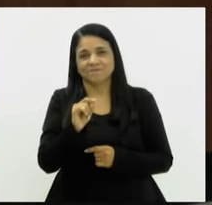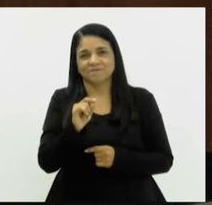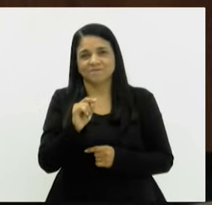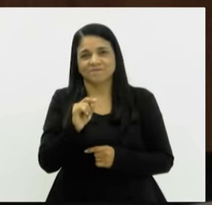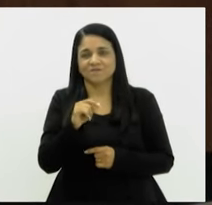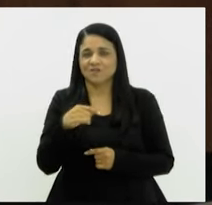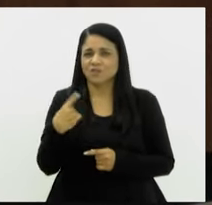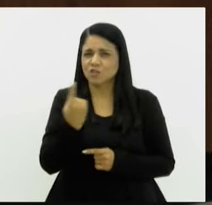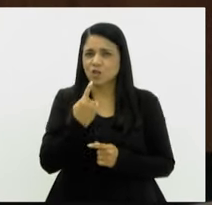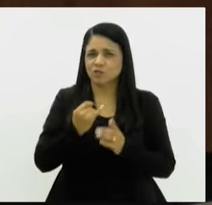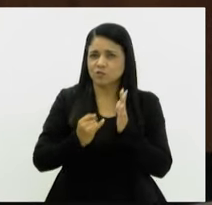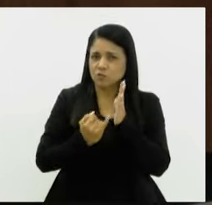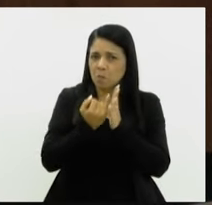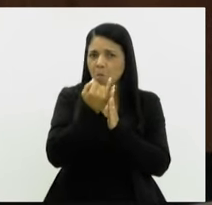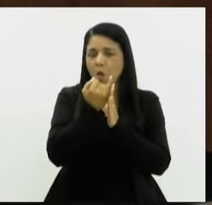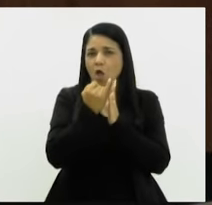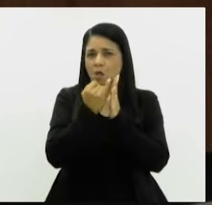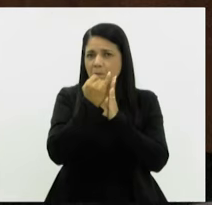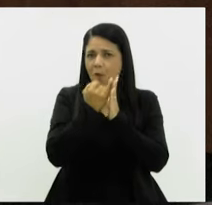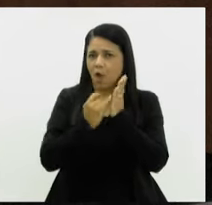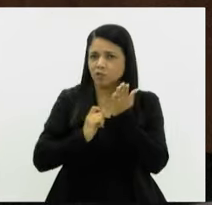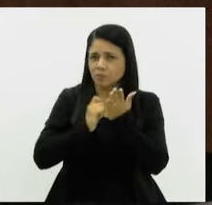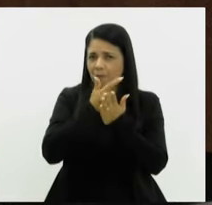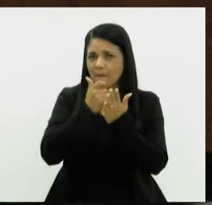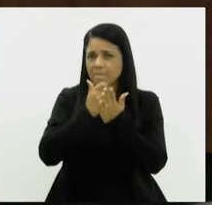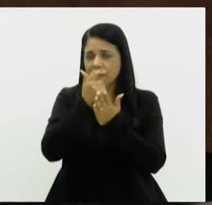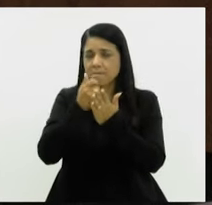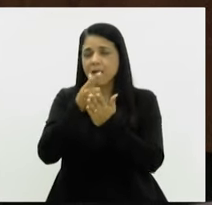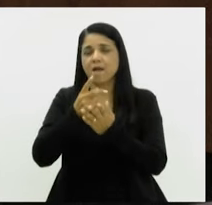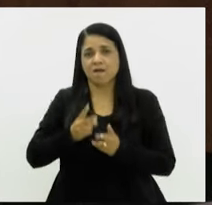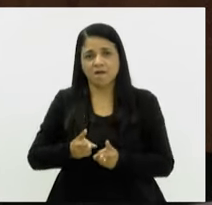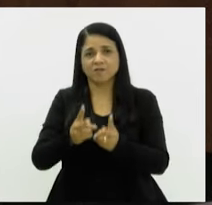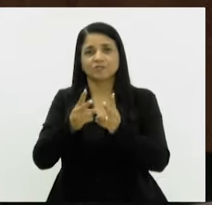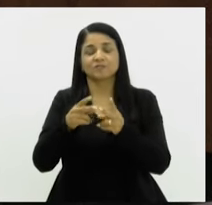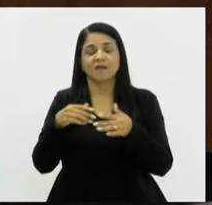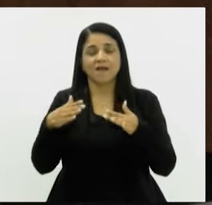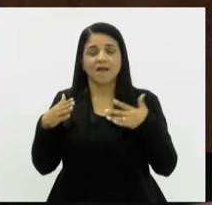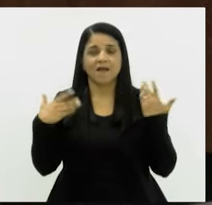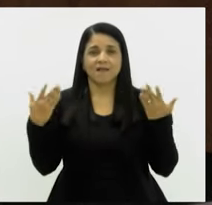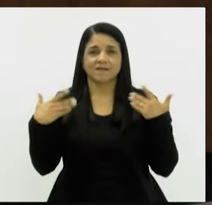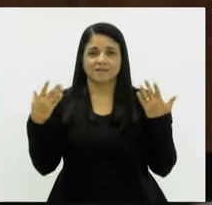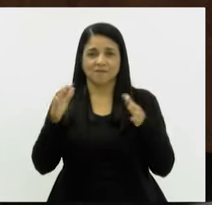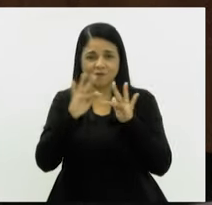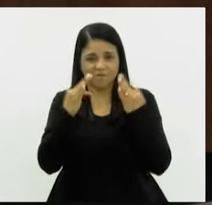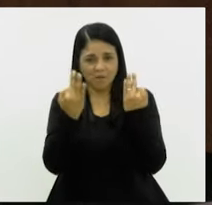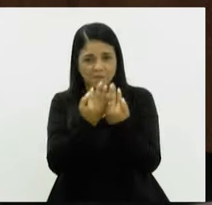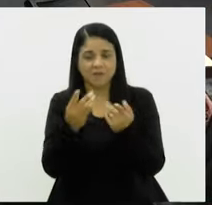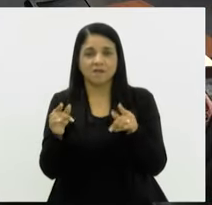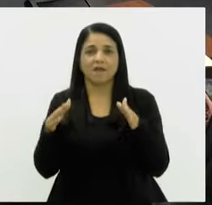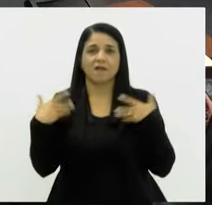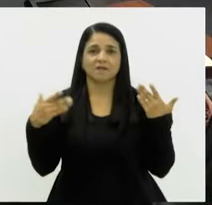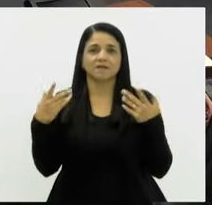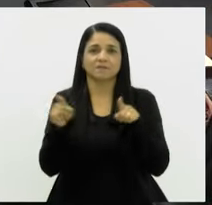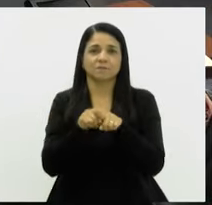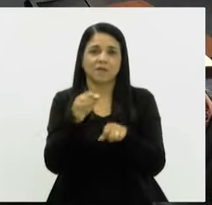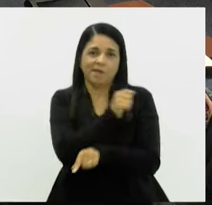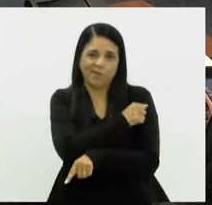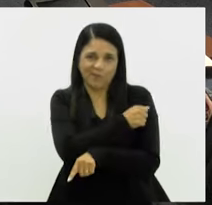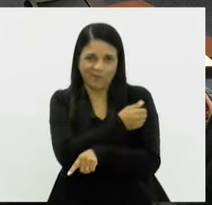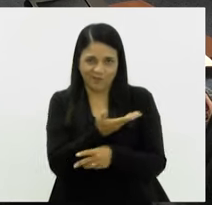nossos impostos permaneçam, não é? Traz alegria para as famílias e também para os nossos alunos.